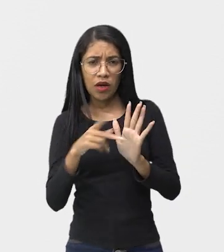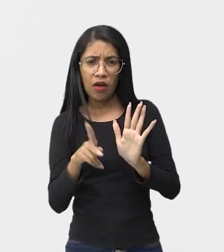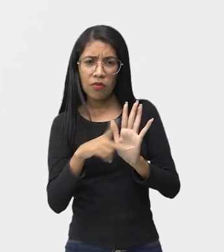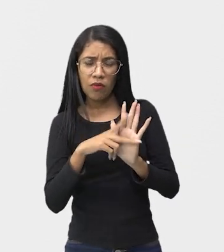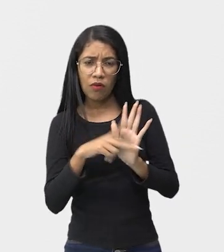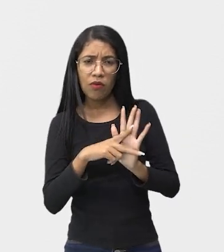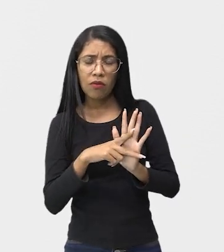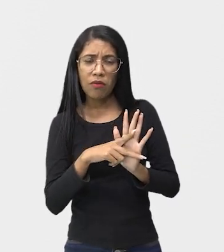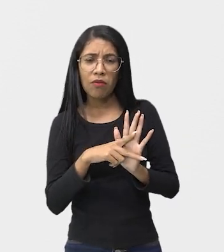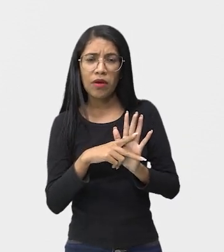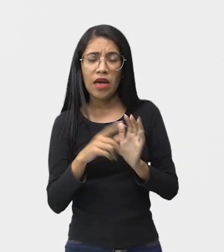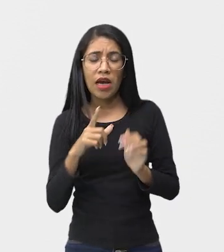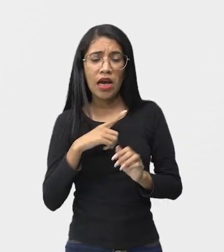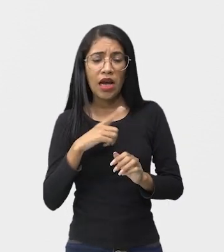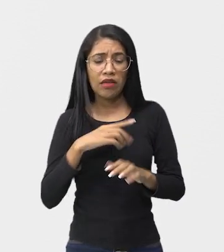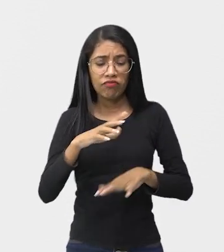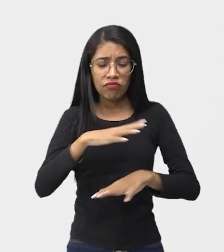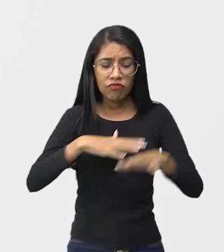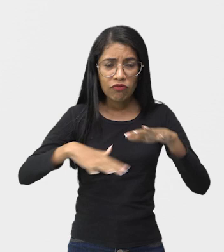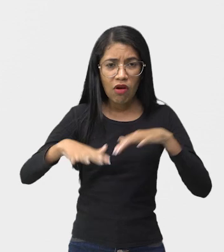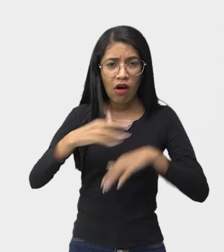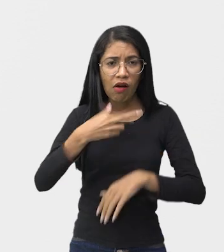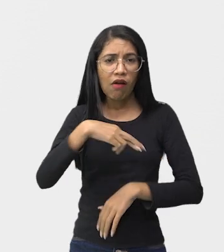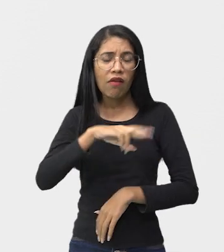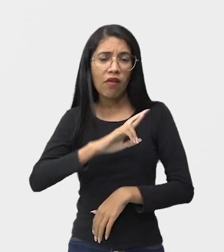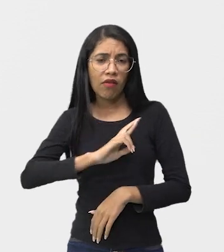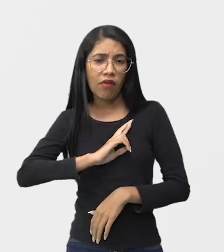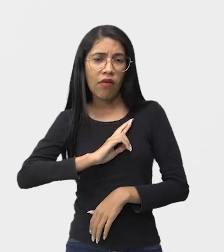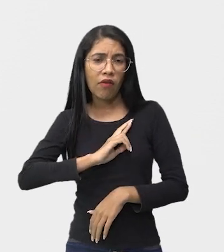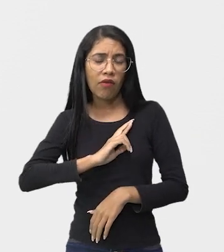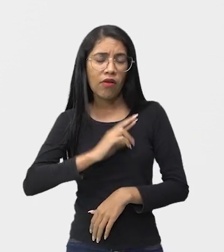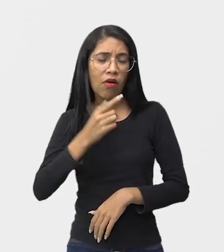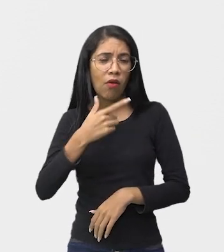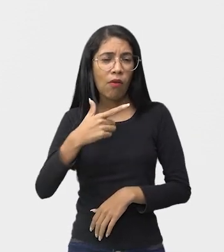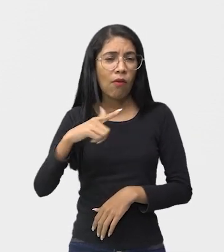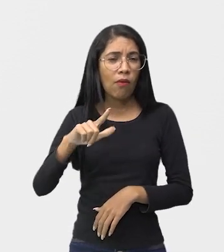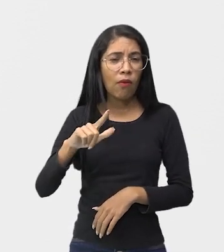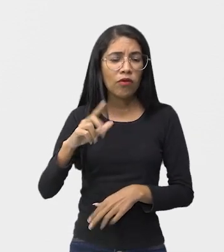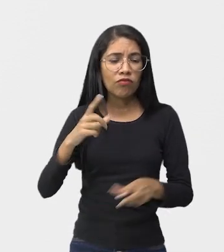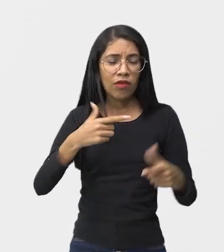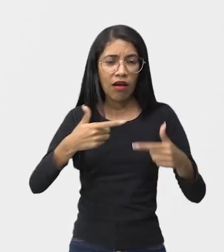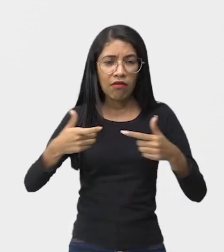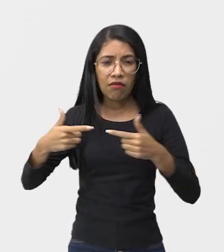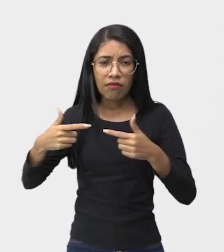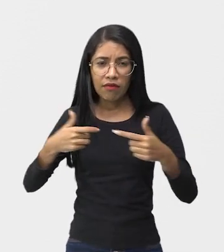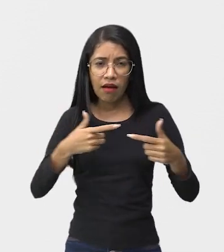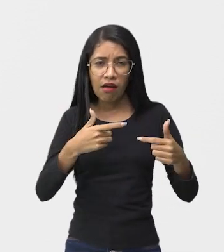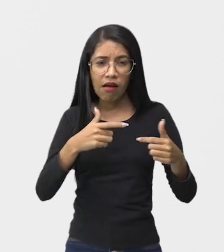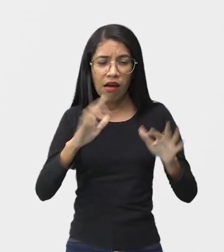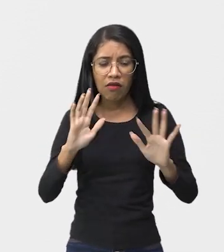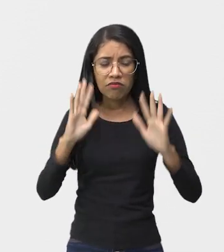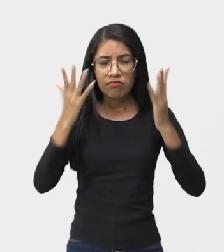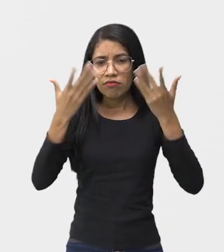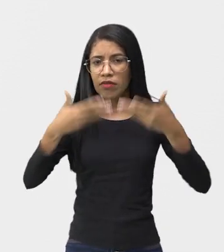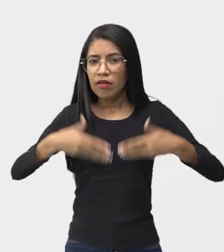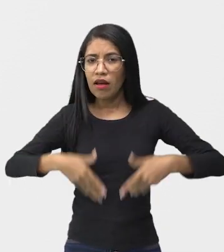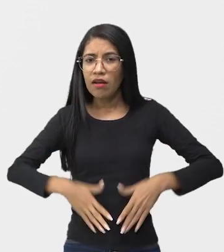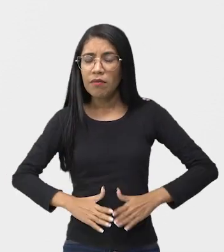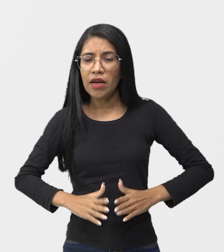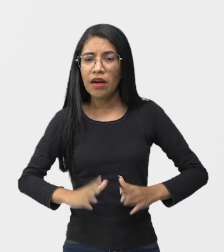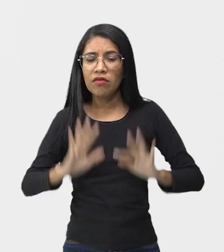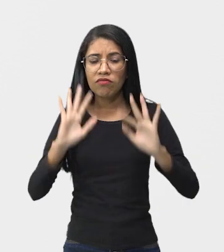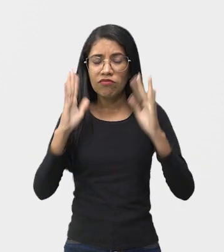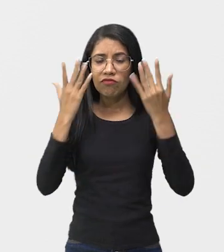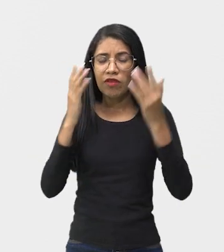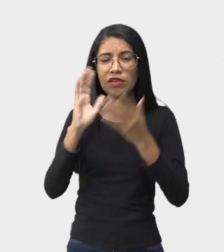diferente. Existem pinturas para rituais religiosos, outras para guerrear, para celebrar nascimentos,